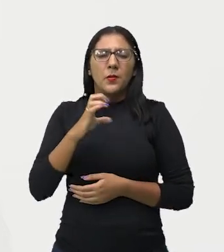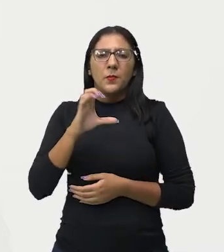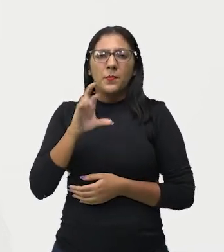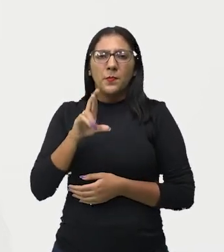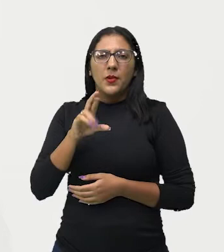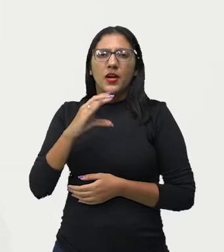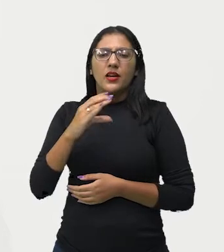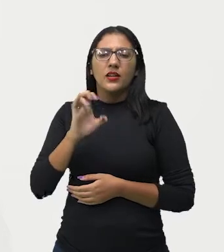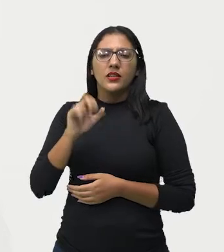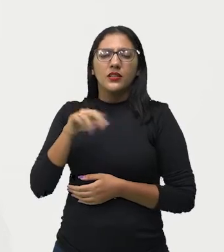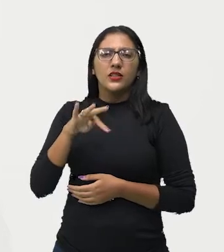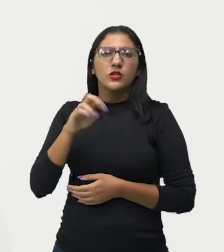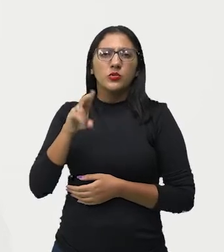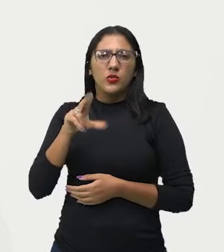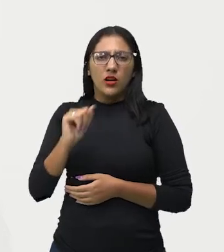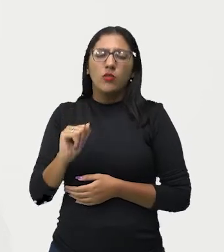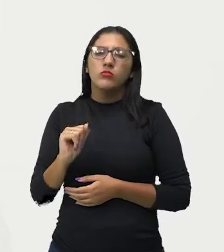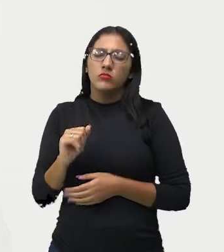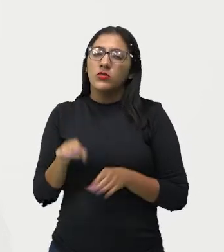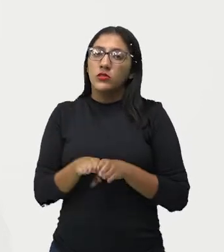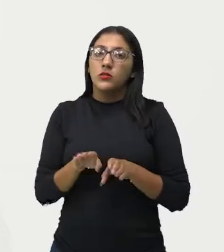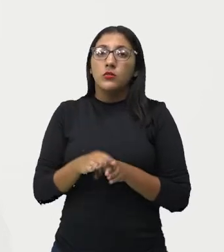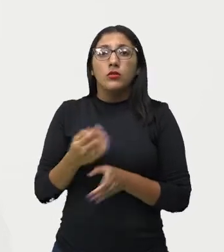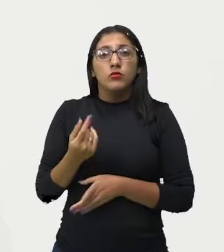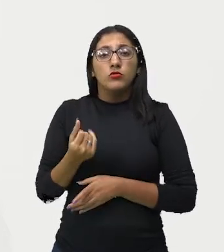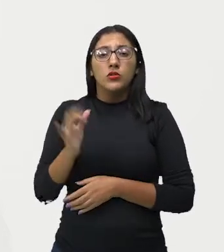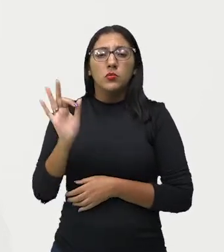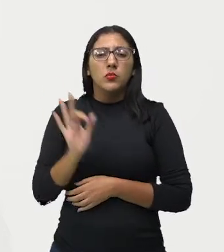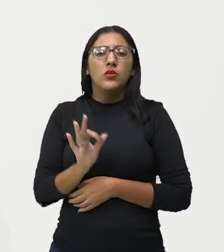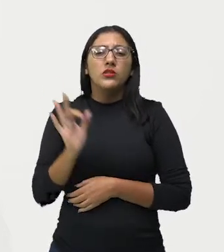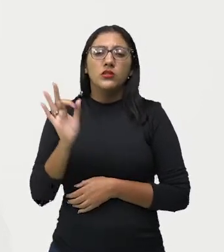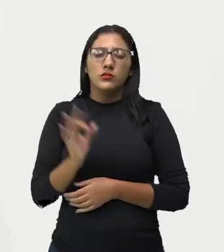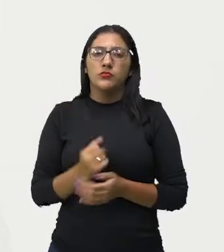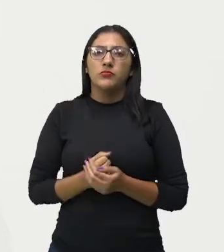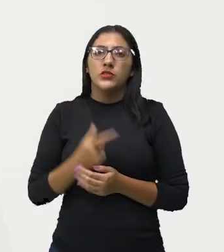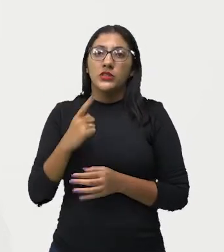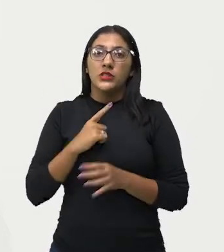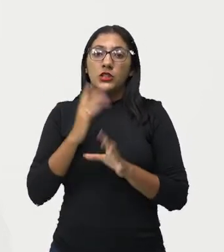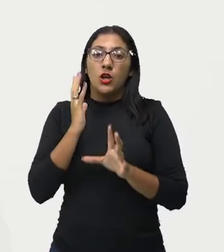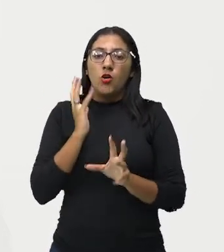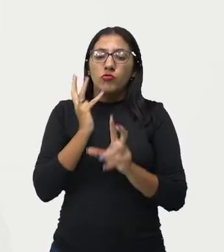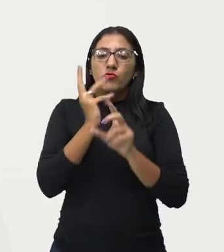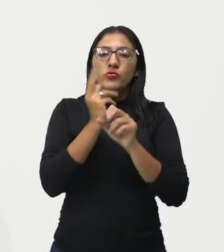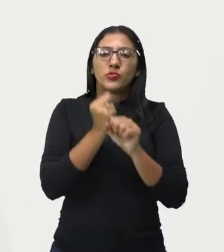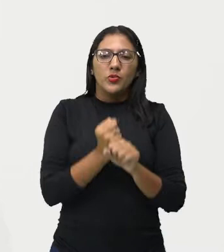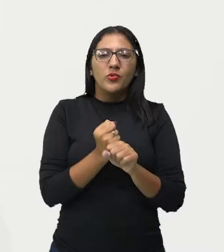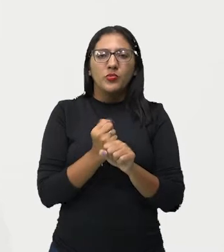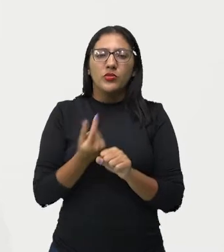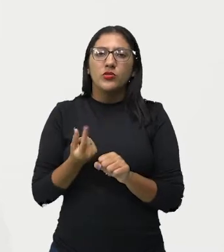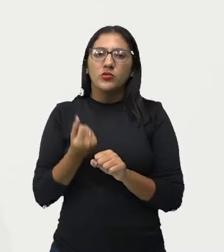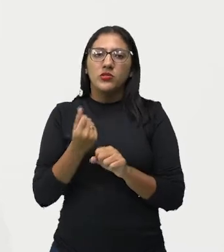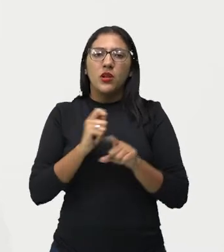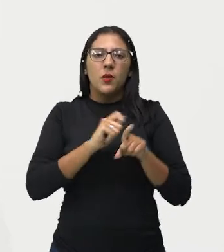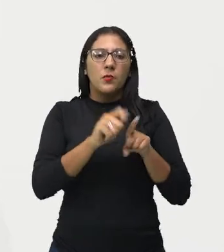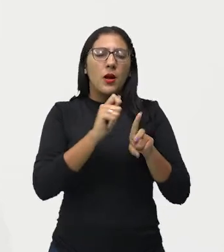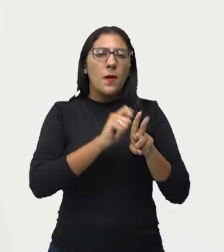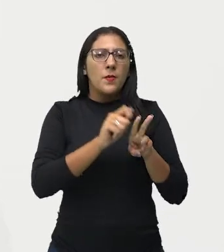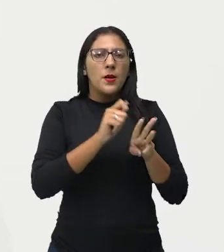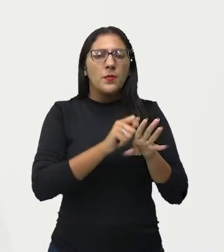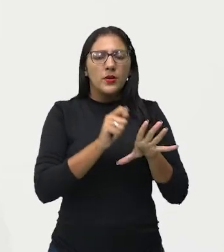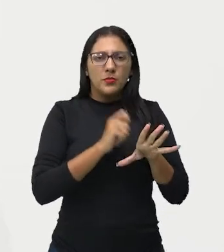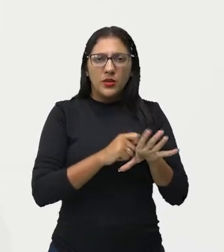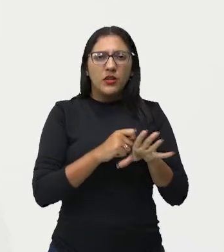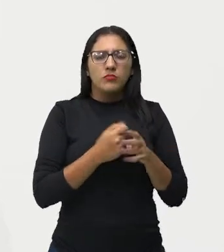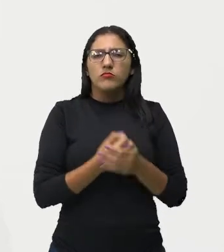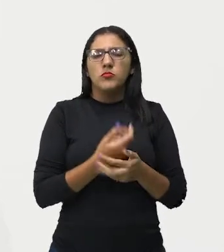percentual, está falando também de porcentagem, tá, aluno? Percentual. Acrescido ao valor da parcela de uma